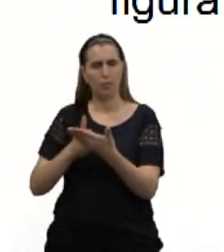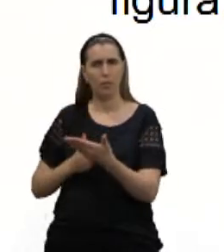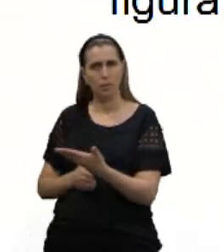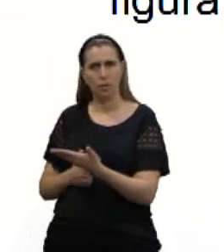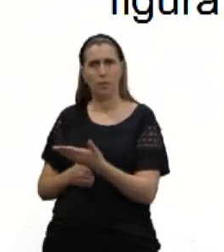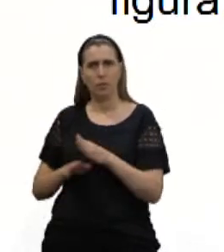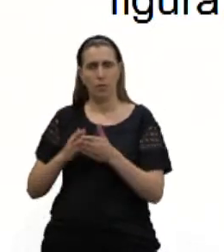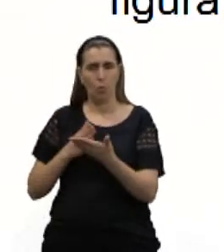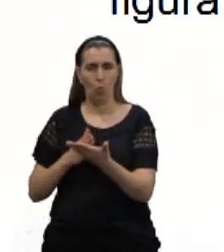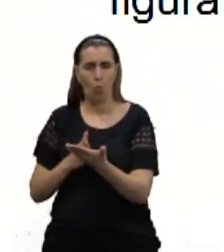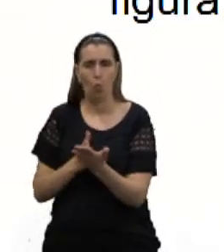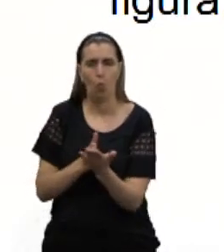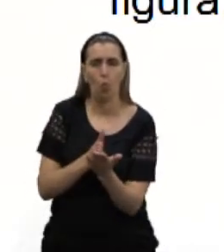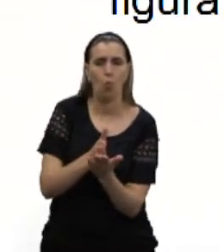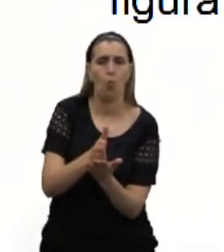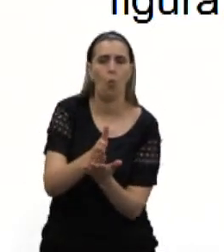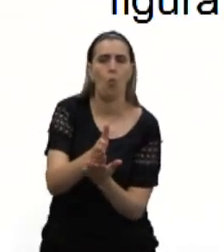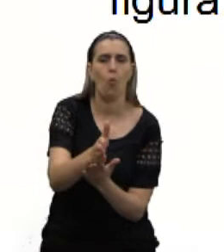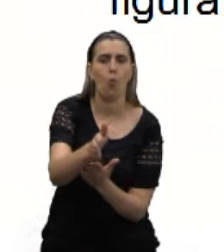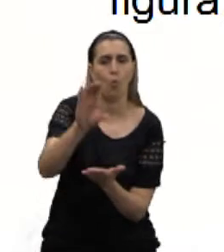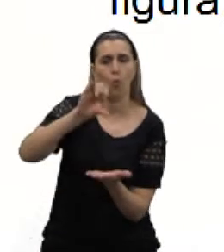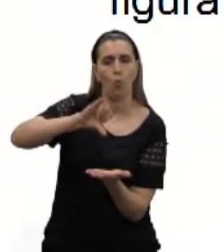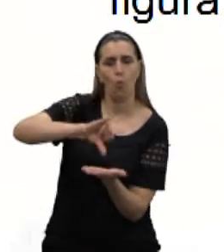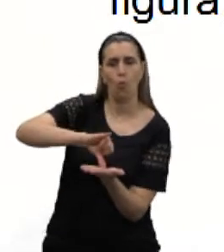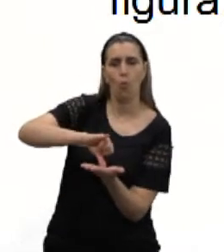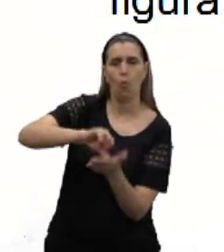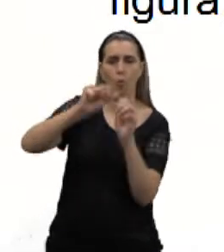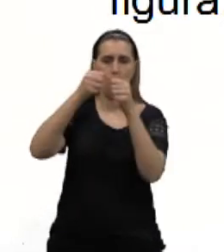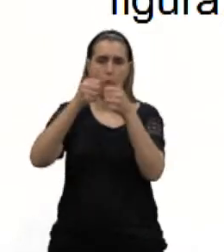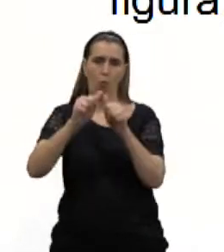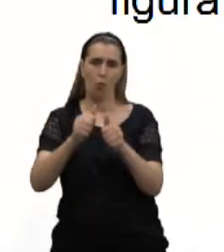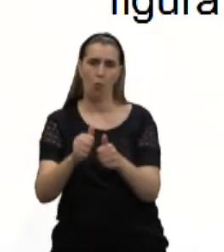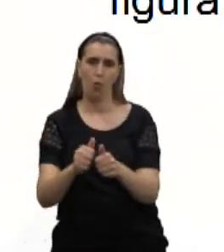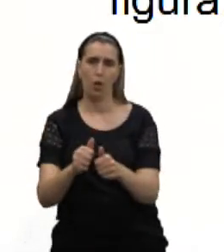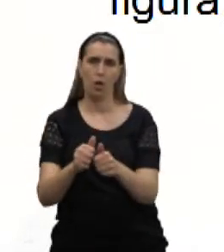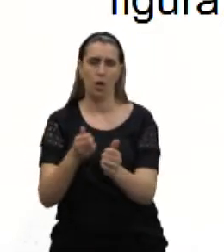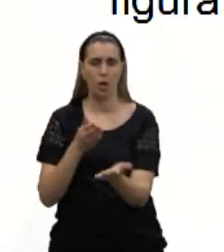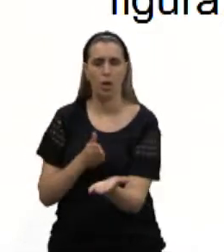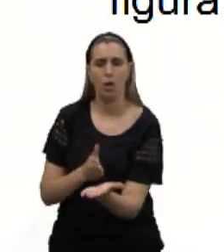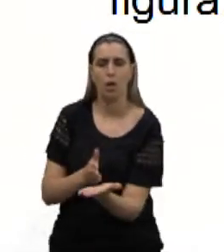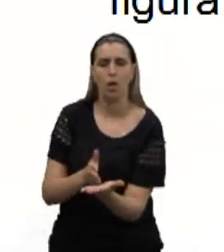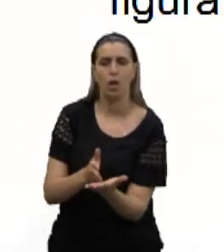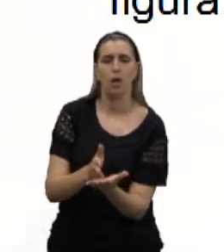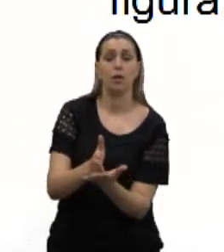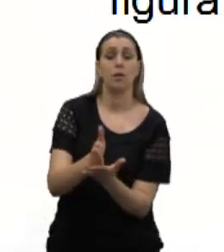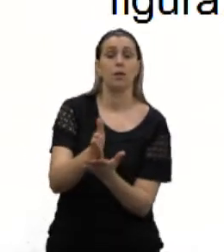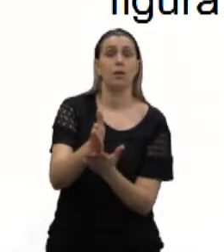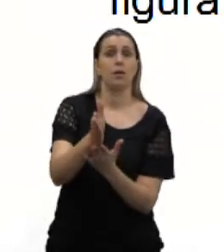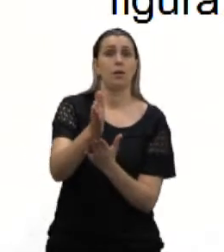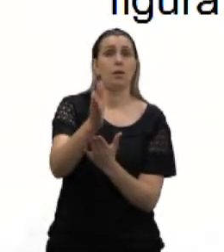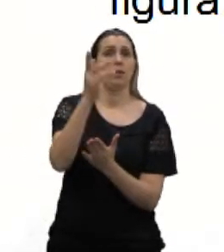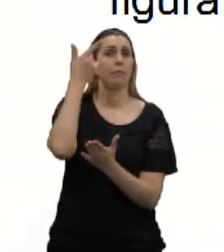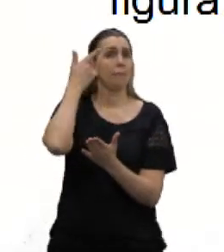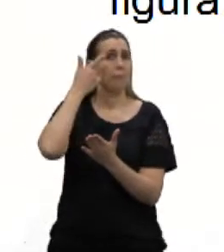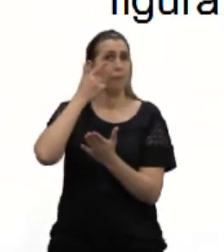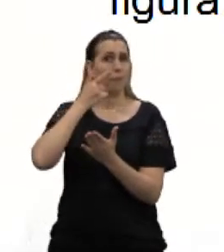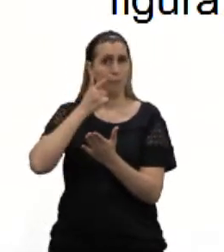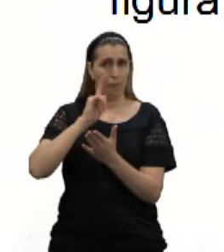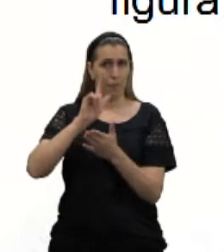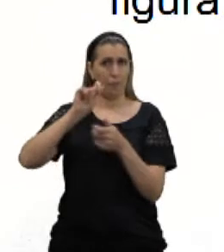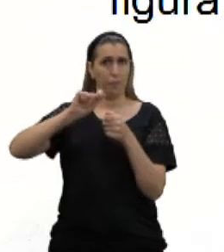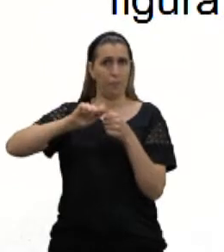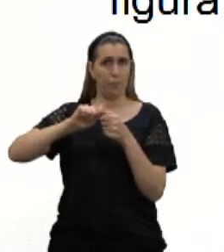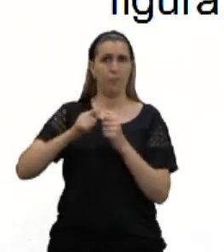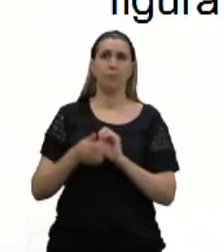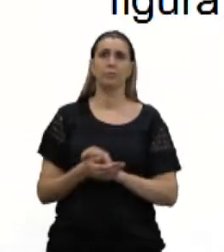que vai atravessar o centro da figura. Se eu traçar esse eixo e eu conseguir fazer com